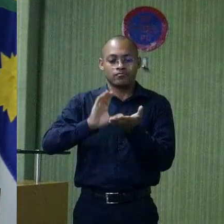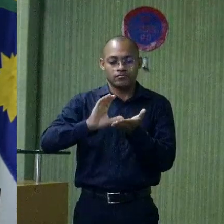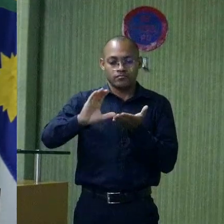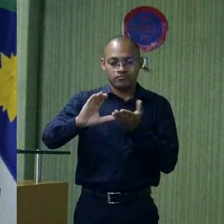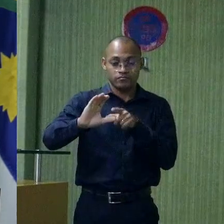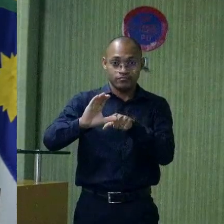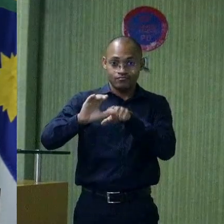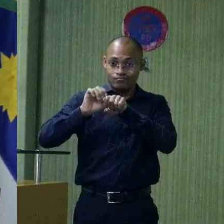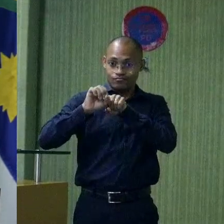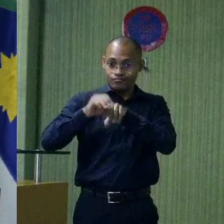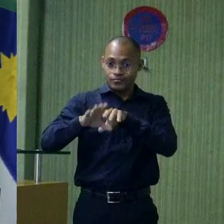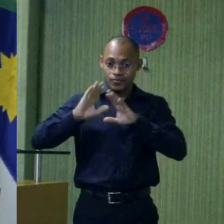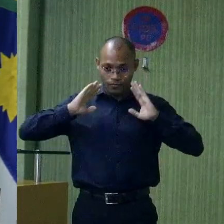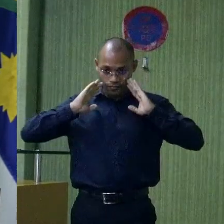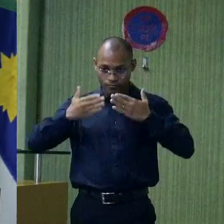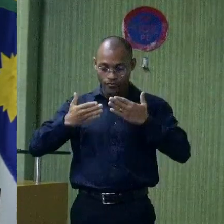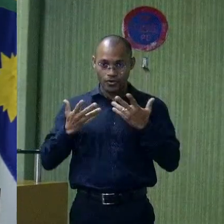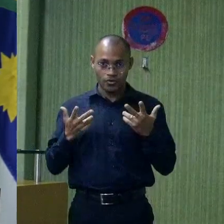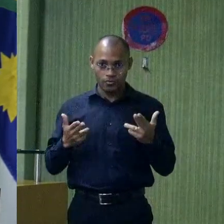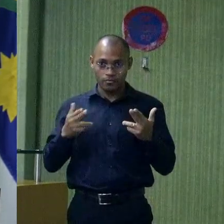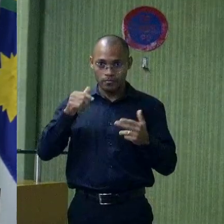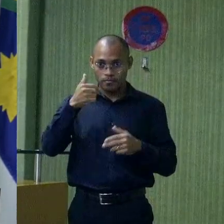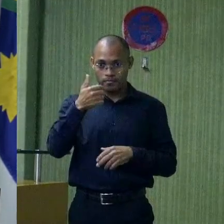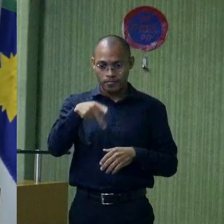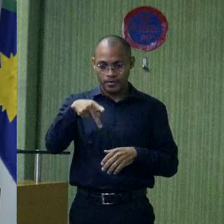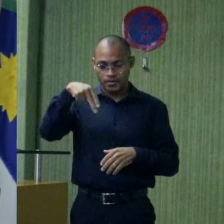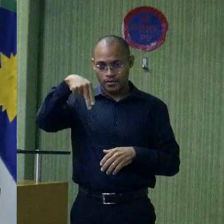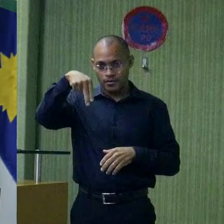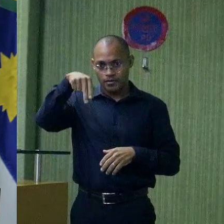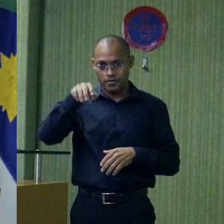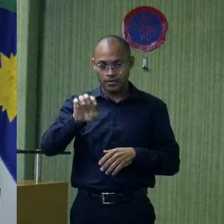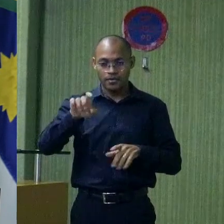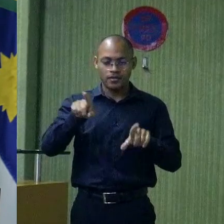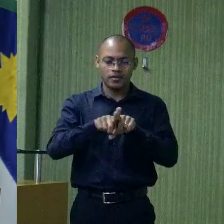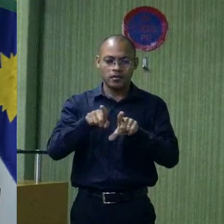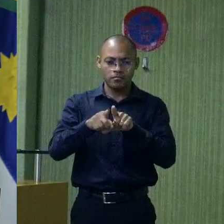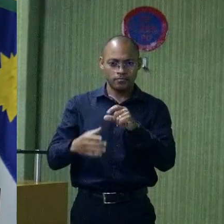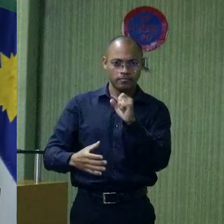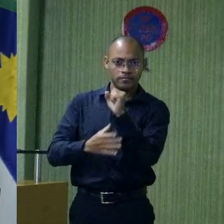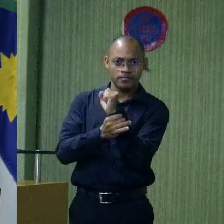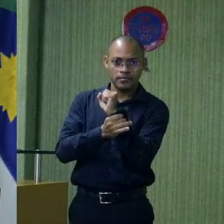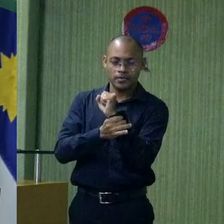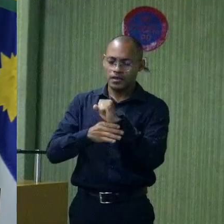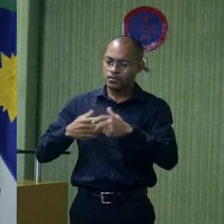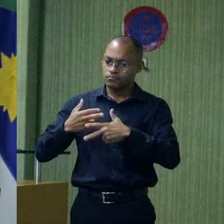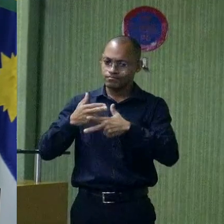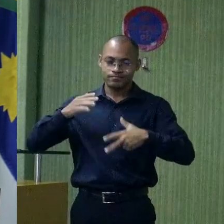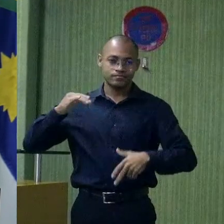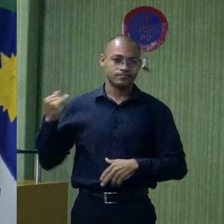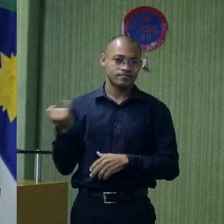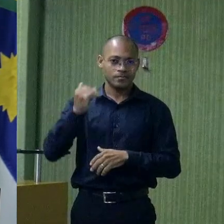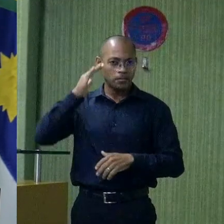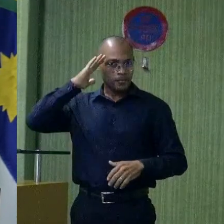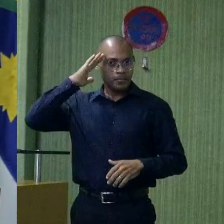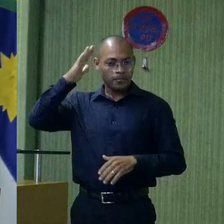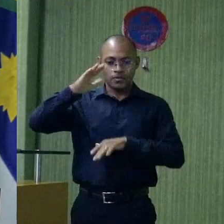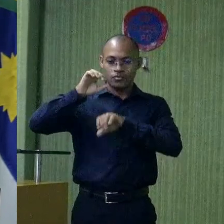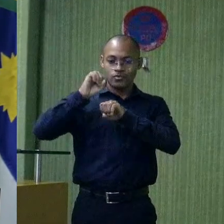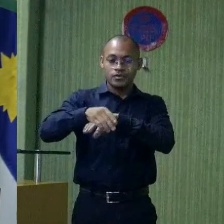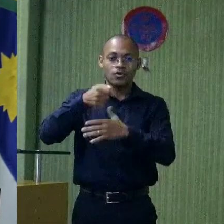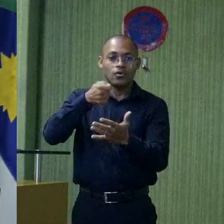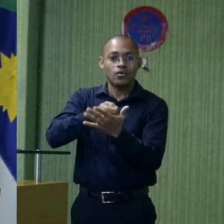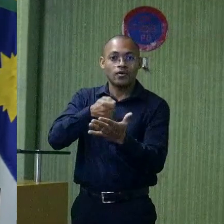o pne aquilo que eu falei agora a pouco né garantir as prioridades e necessidades do ensino obrigatório a